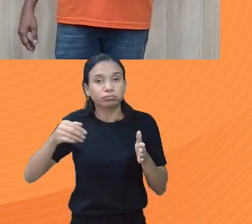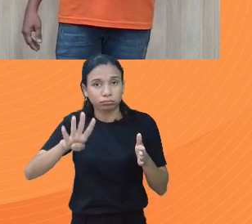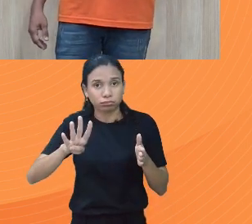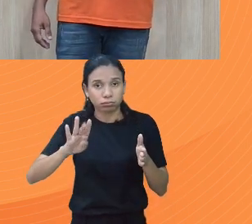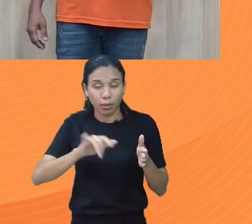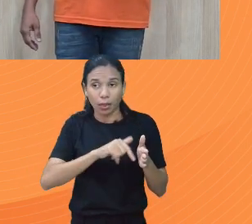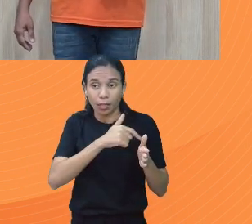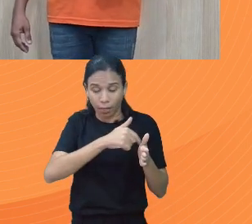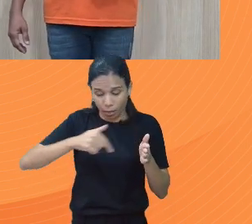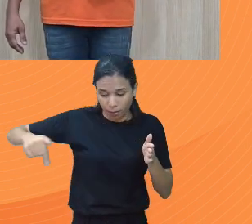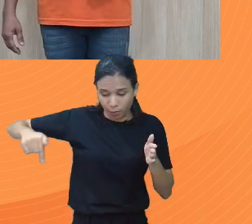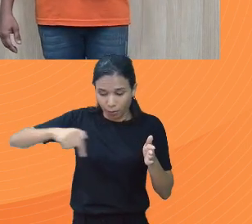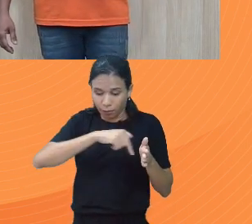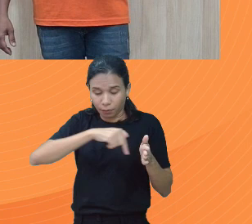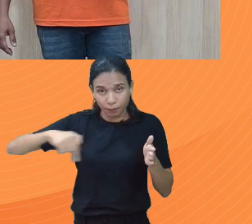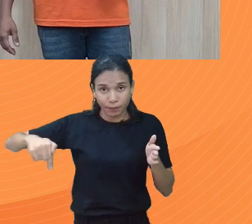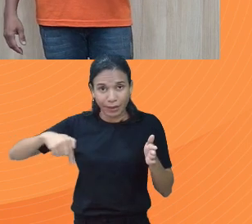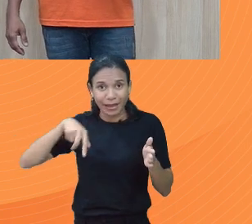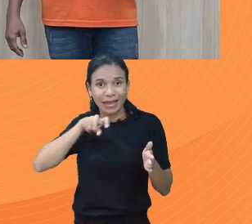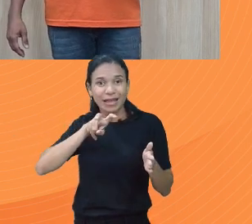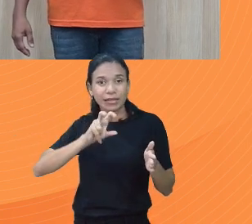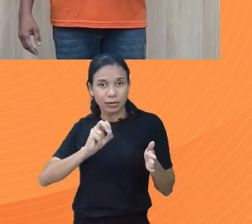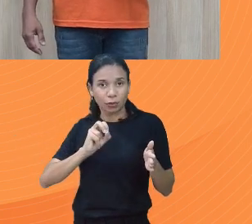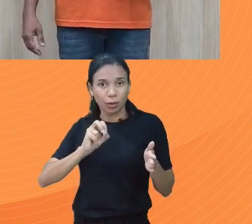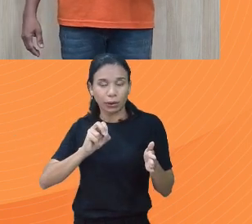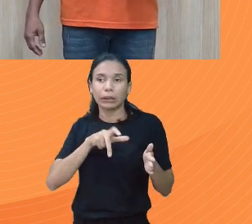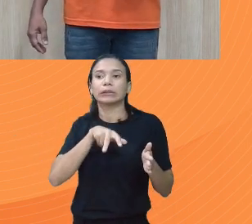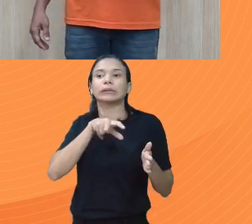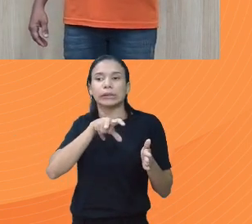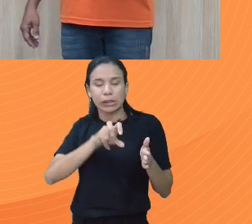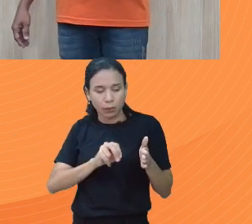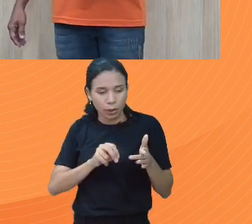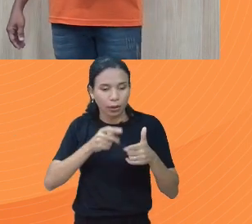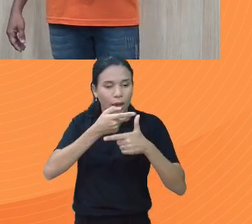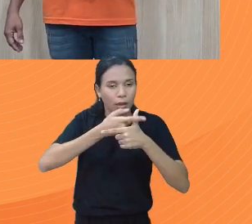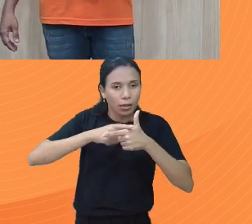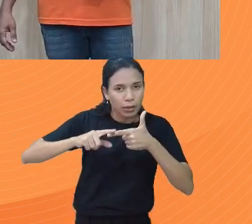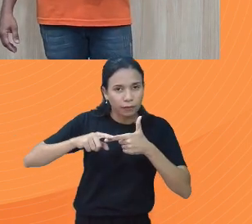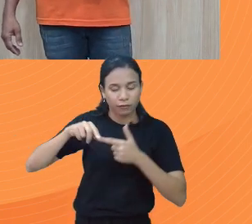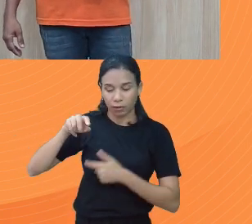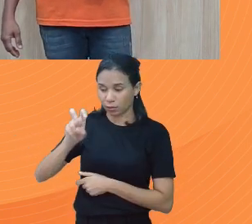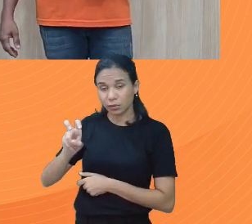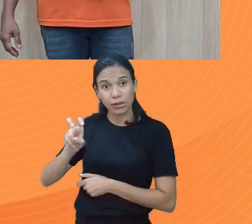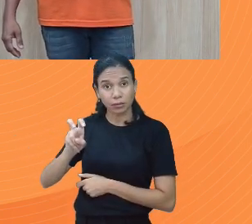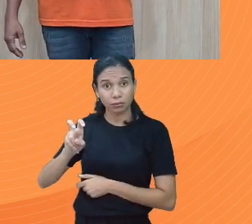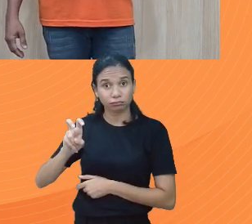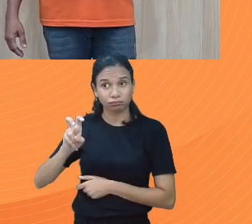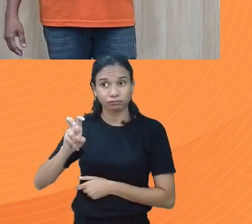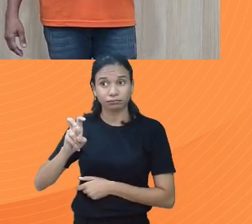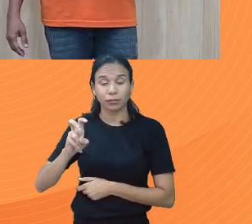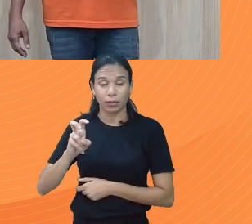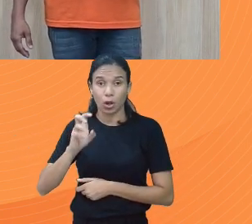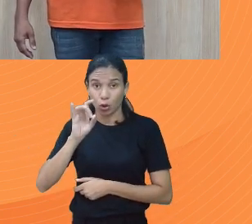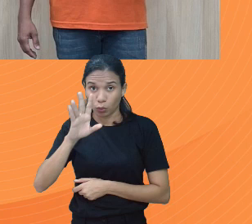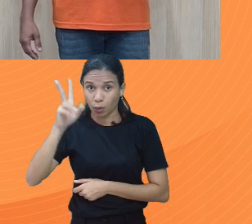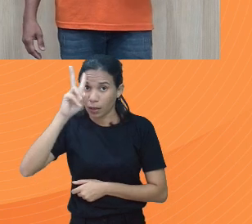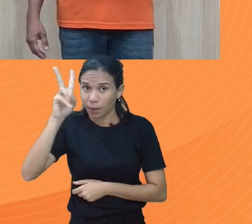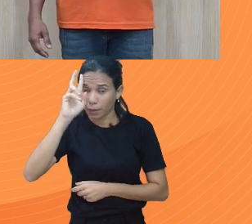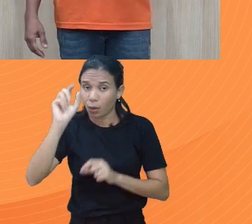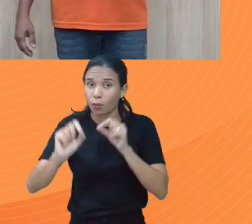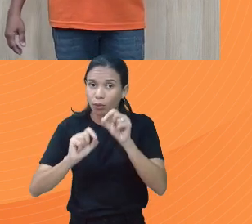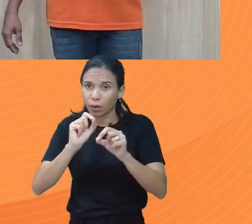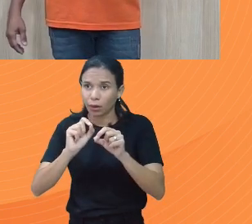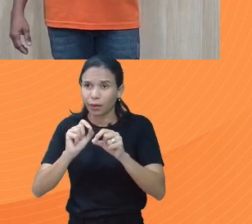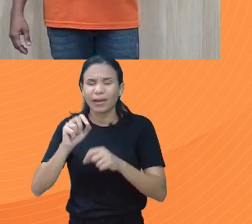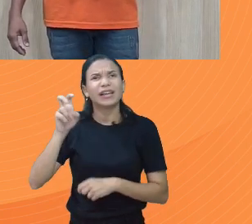outra dimensão é 50. Então, também vou pegar os 50 centímetros e dividir por 5 centímetros. Gente, só lembrando, da onde veio